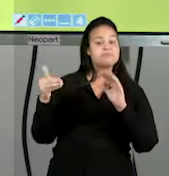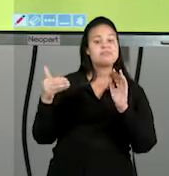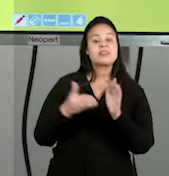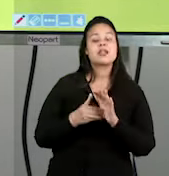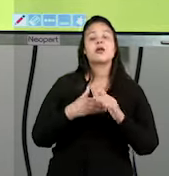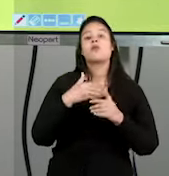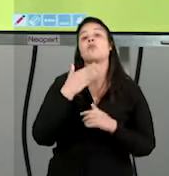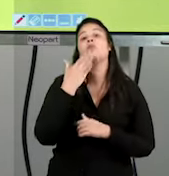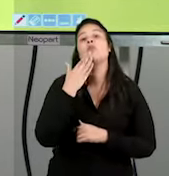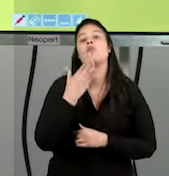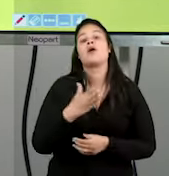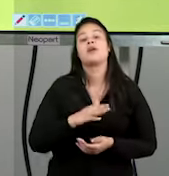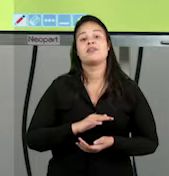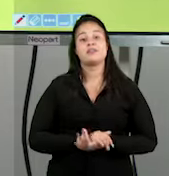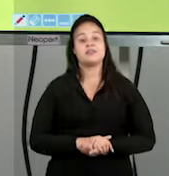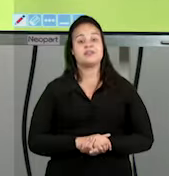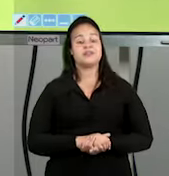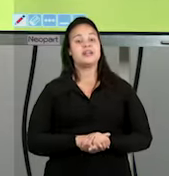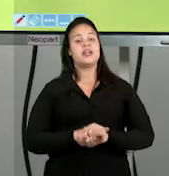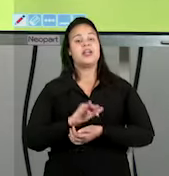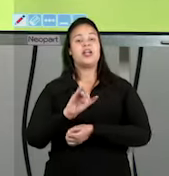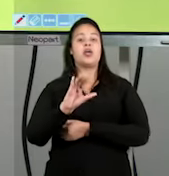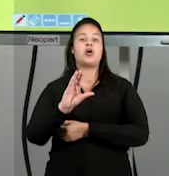o icoságono.